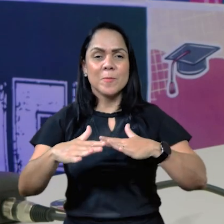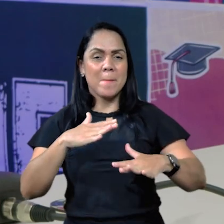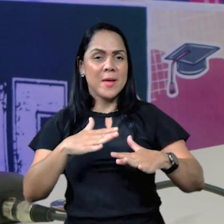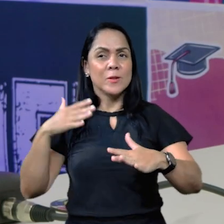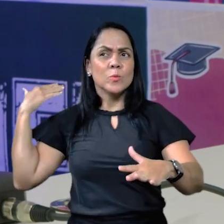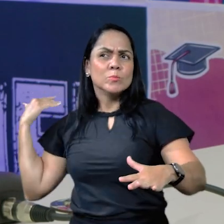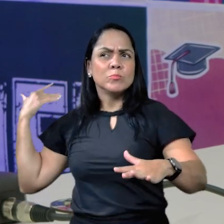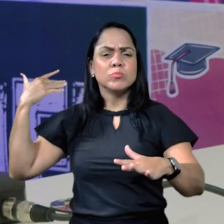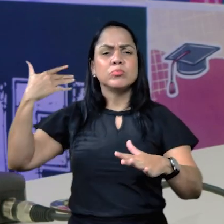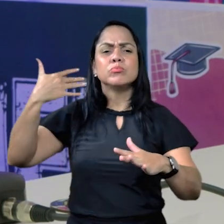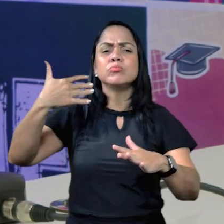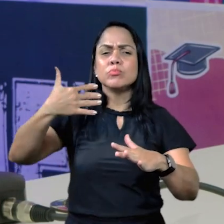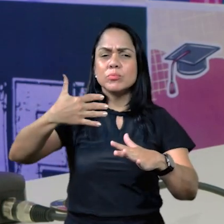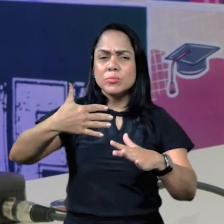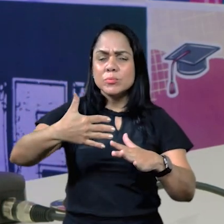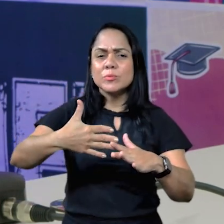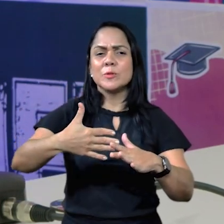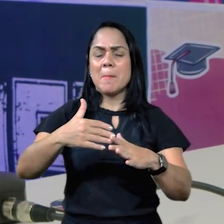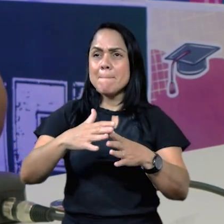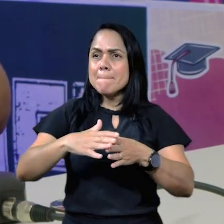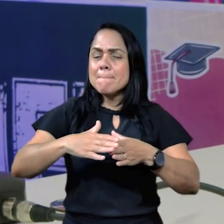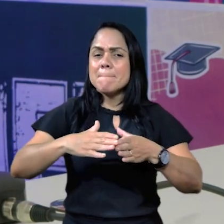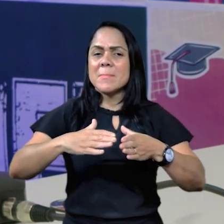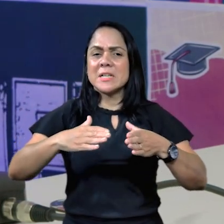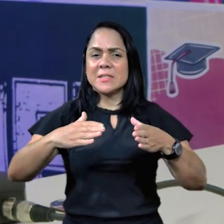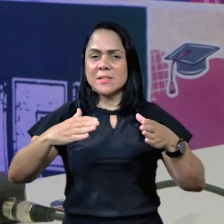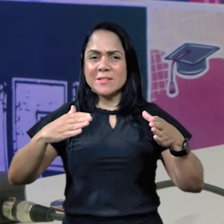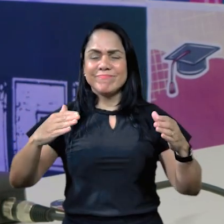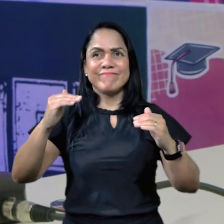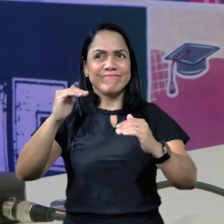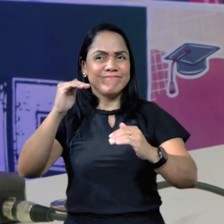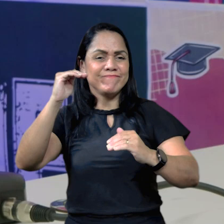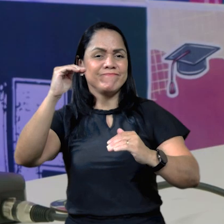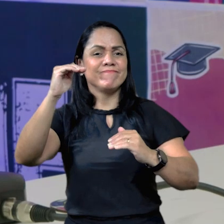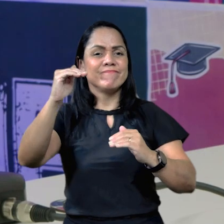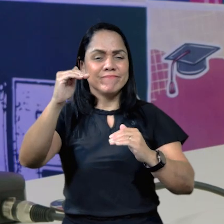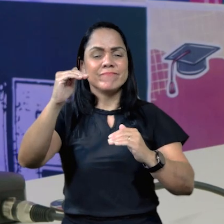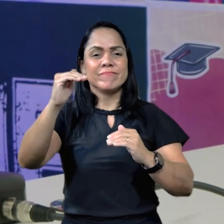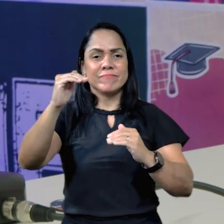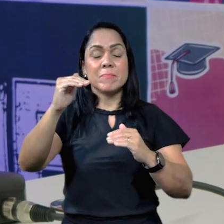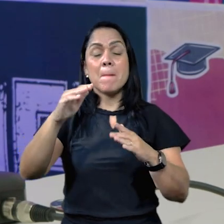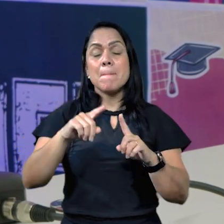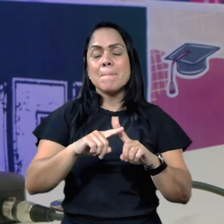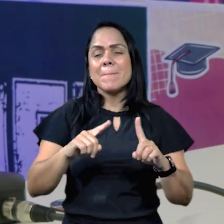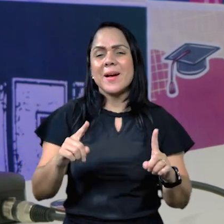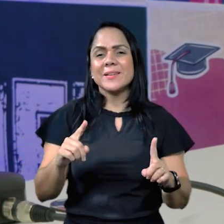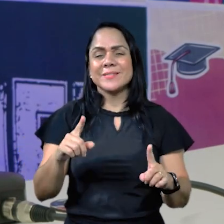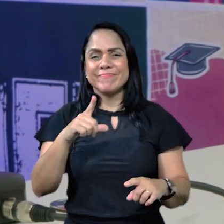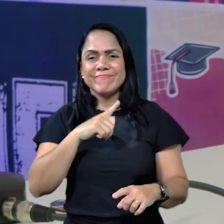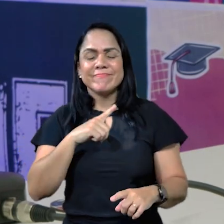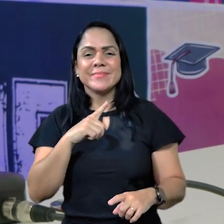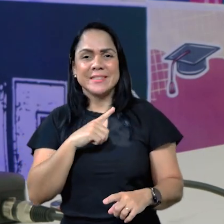vem tendo muita crescência, assim, eles estão crescendo e, infelizmente, ainda